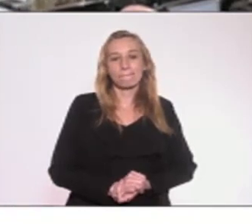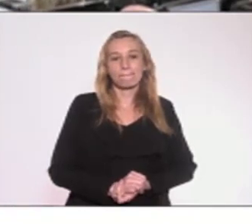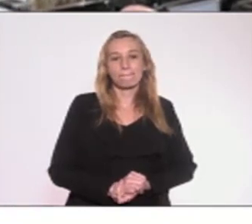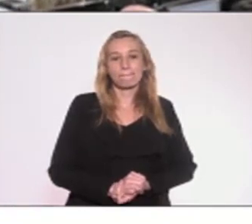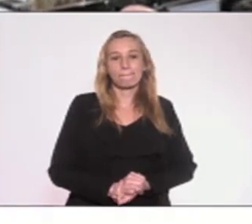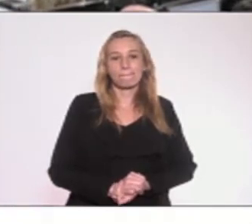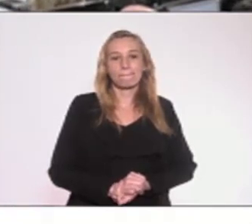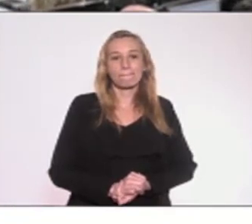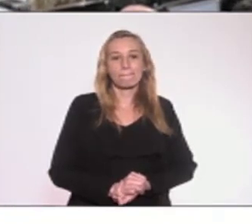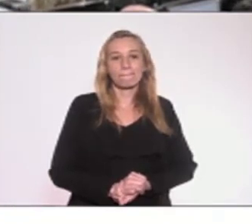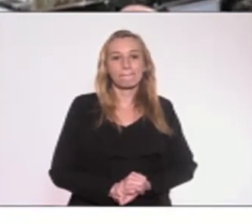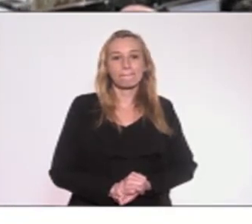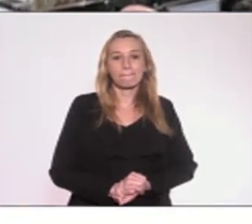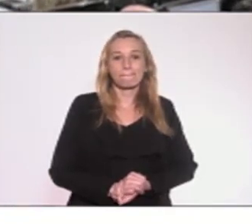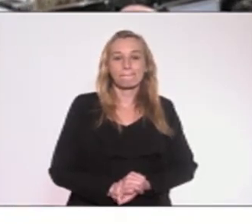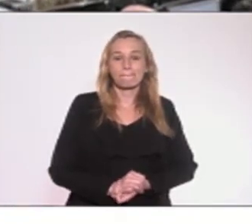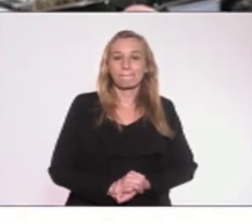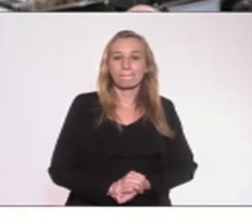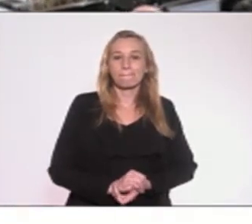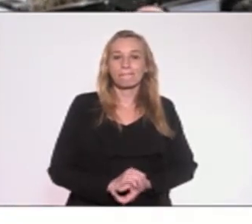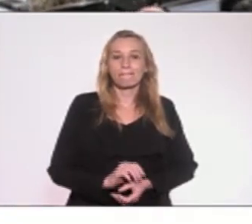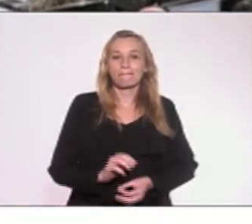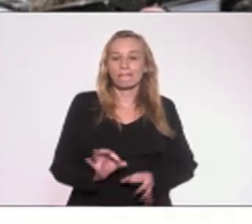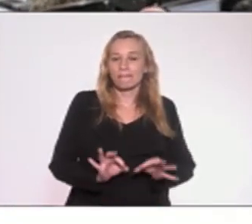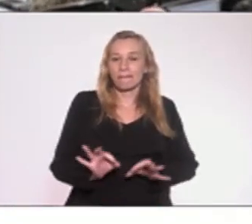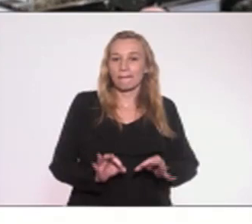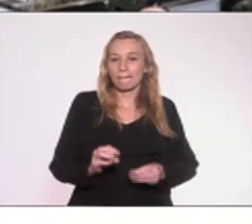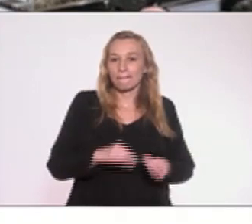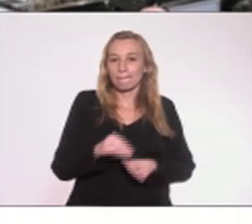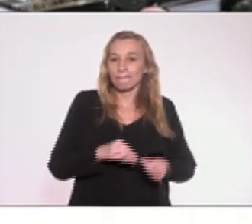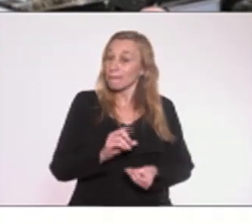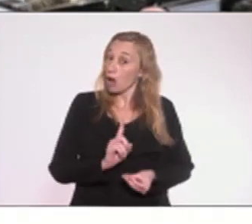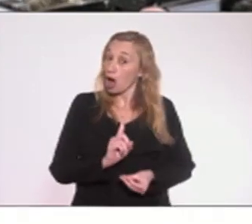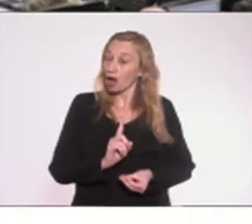Falando assim para ela, não arruma minha bagunça não.